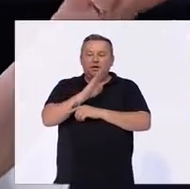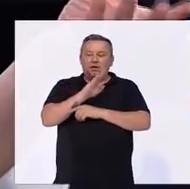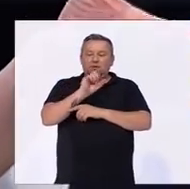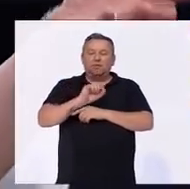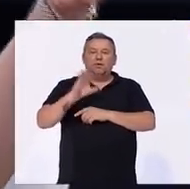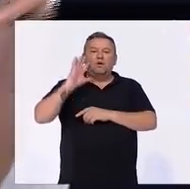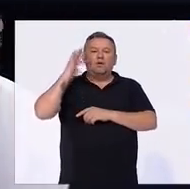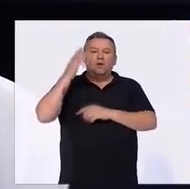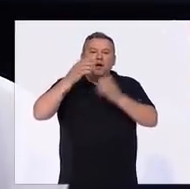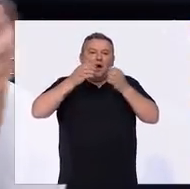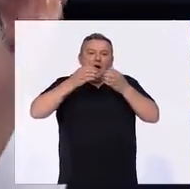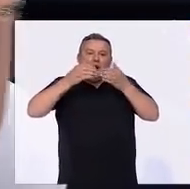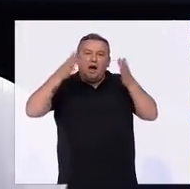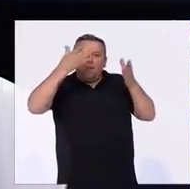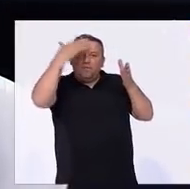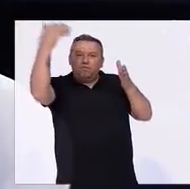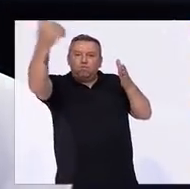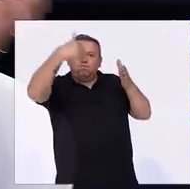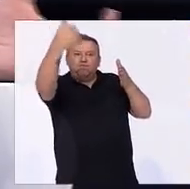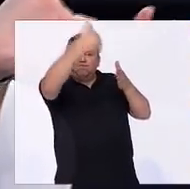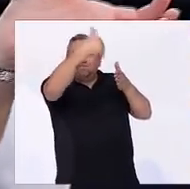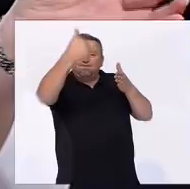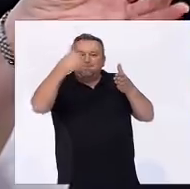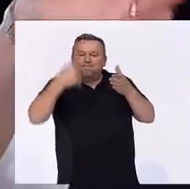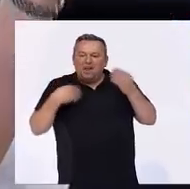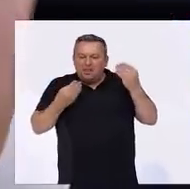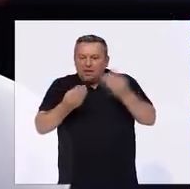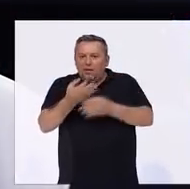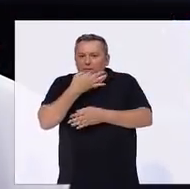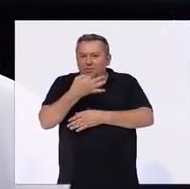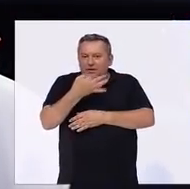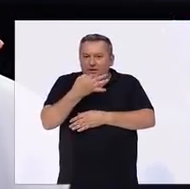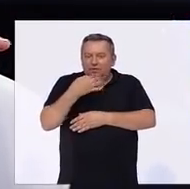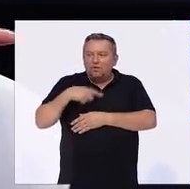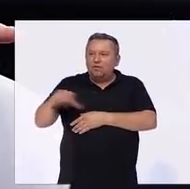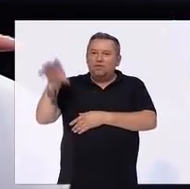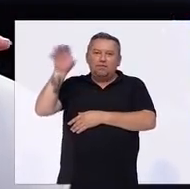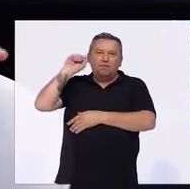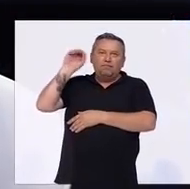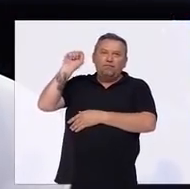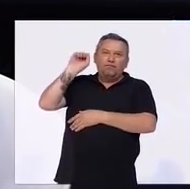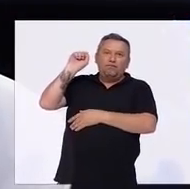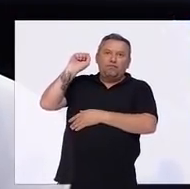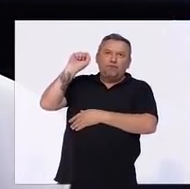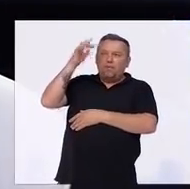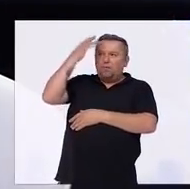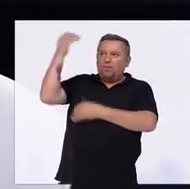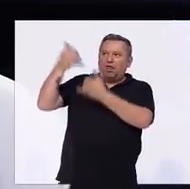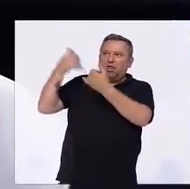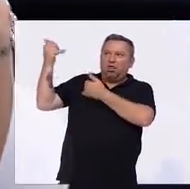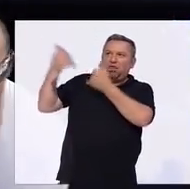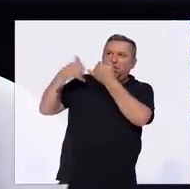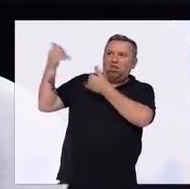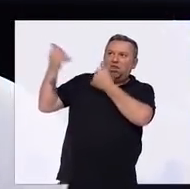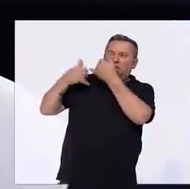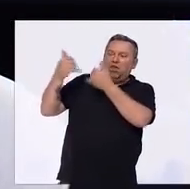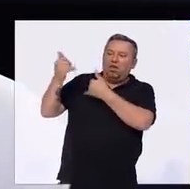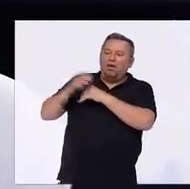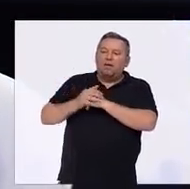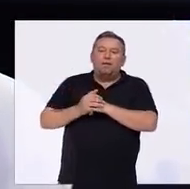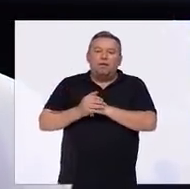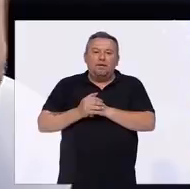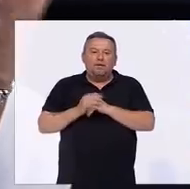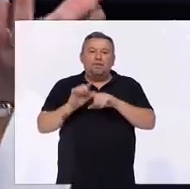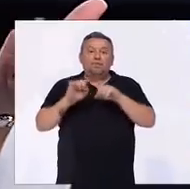para muita gente entrar e dar palpite e a gente fica ouvindo muito o que as pessoas de fora falam sobre as nossas questões internas